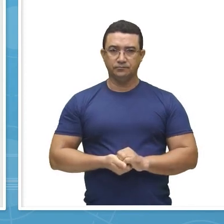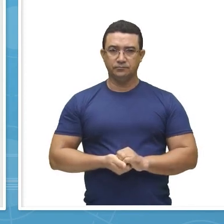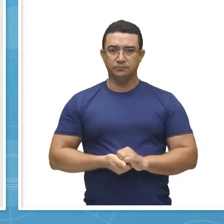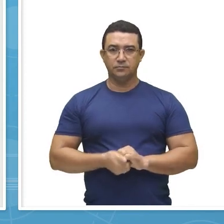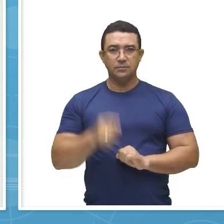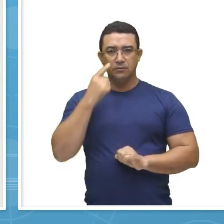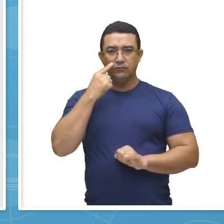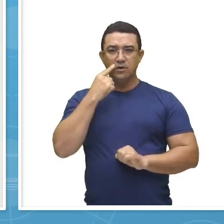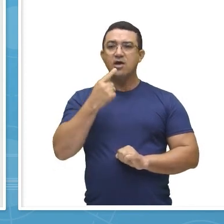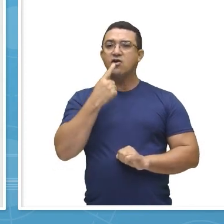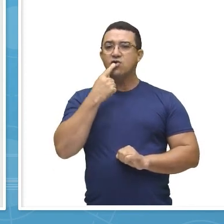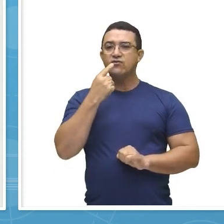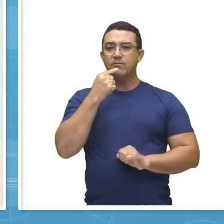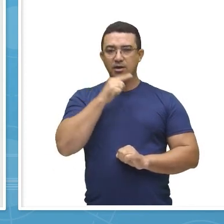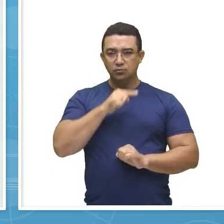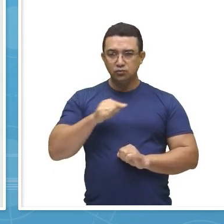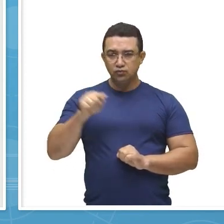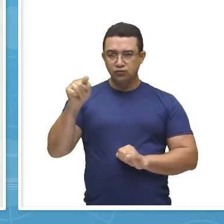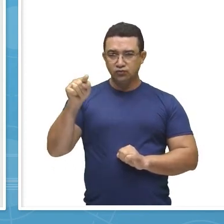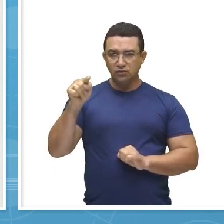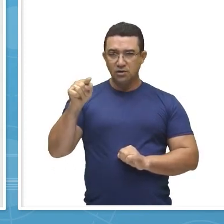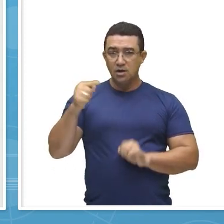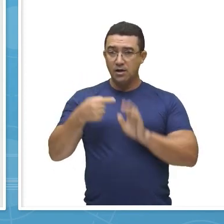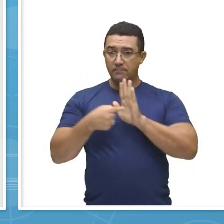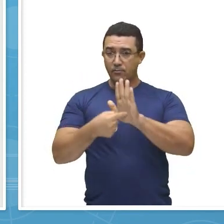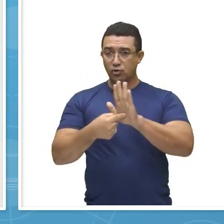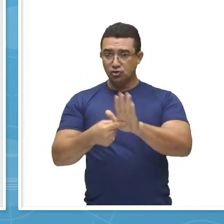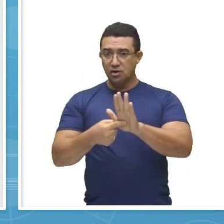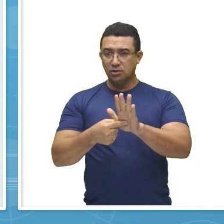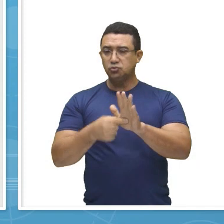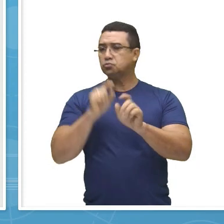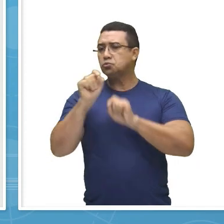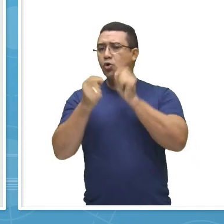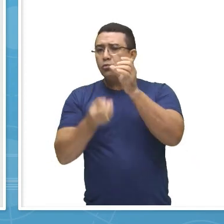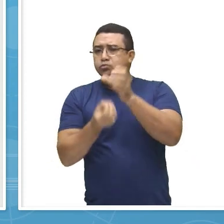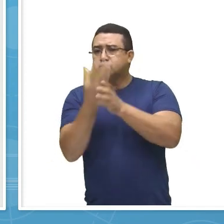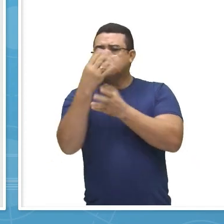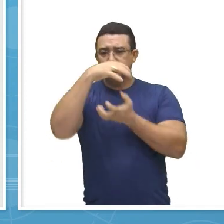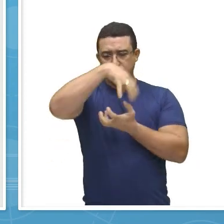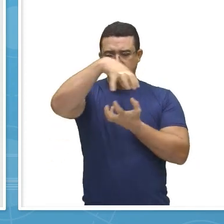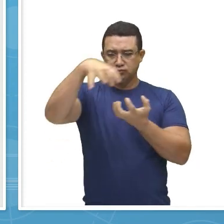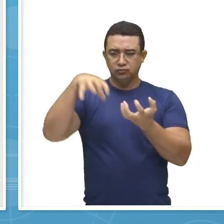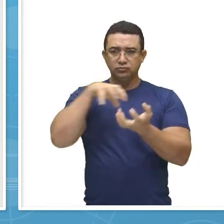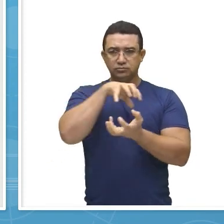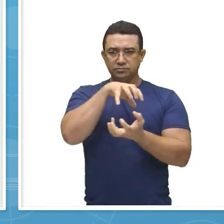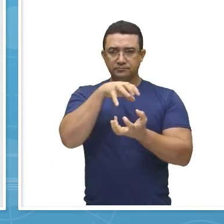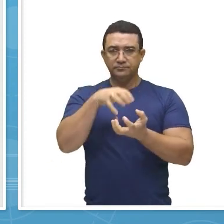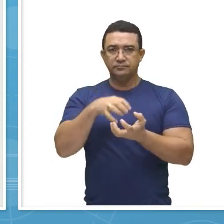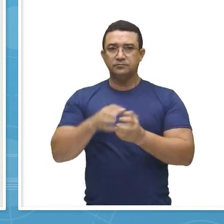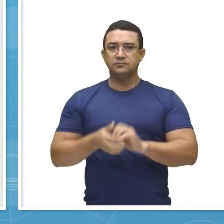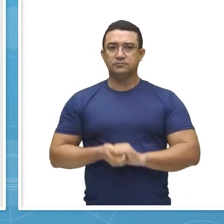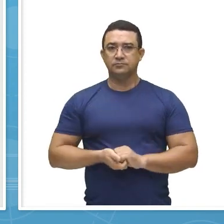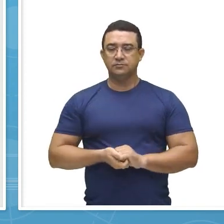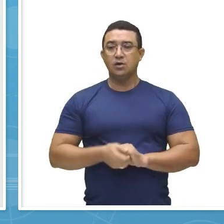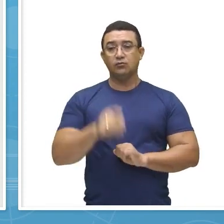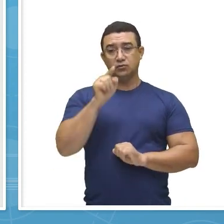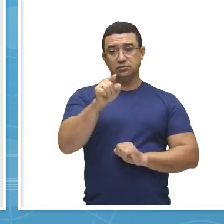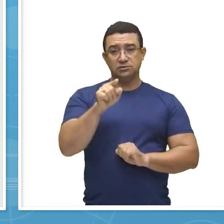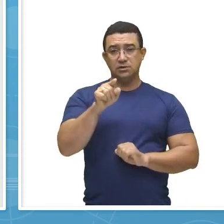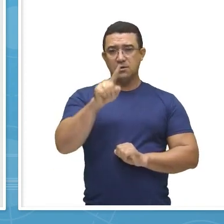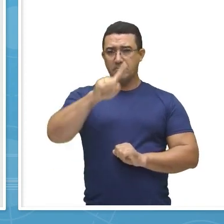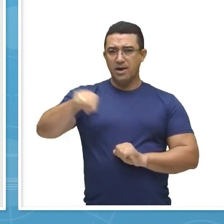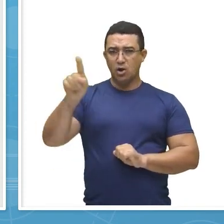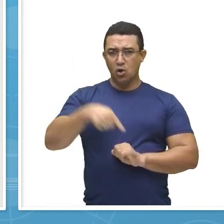mostrando essa configuração, tá, dos continentes. E aí, vocês marcaram principalmente a letra B e a letra